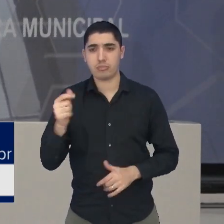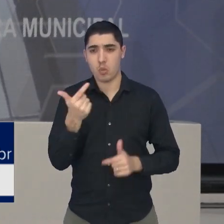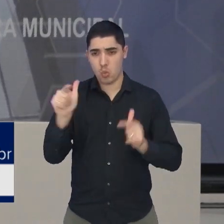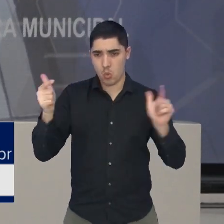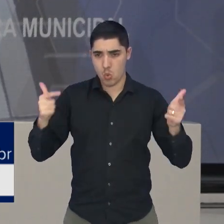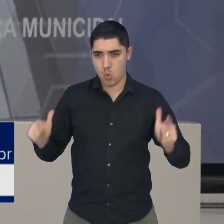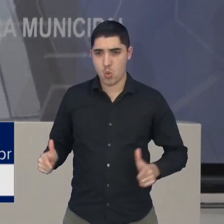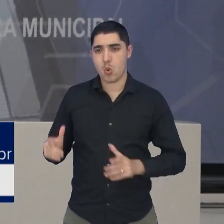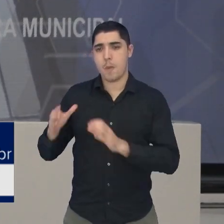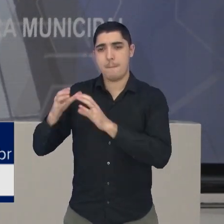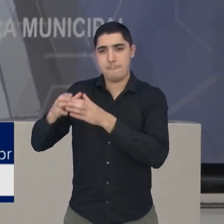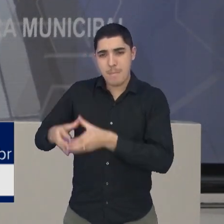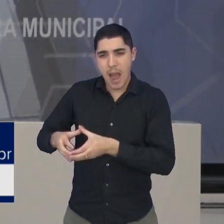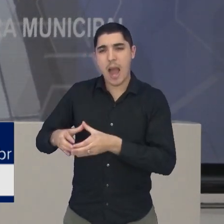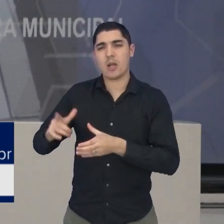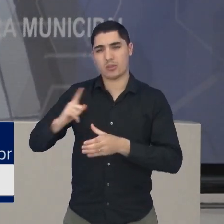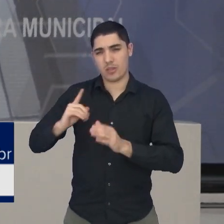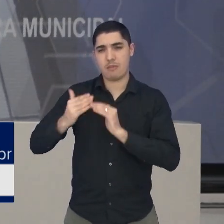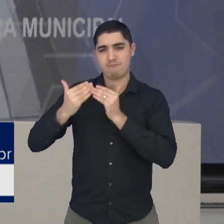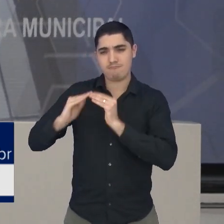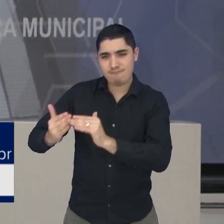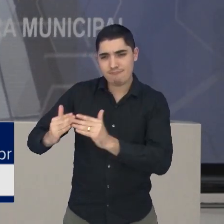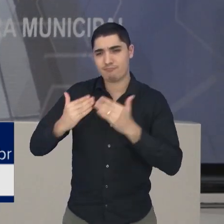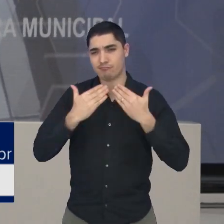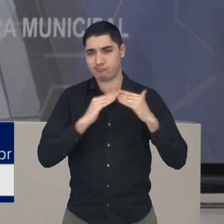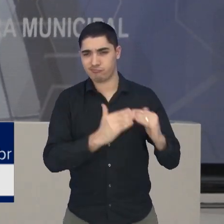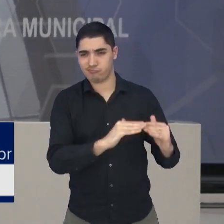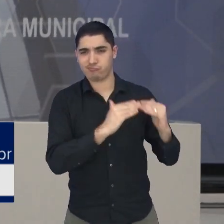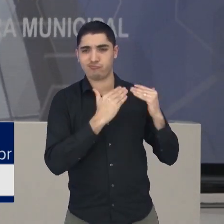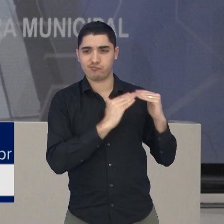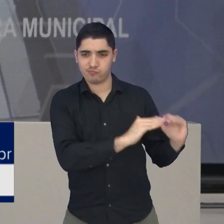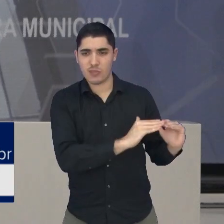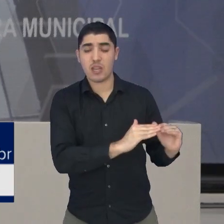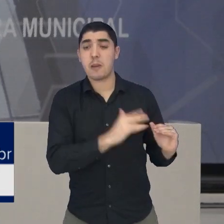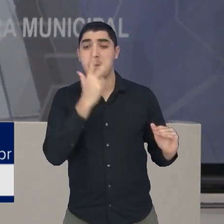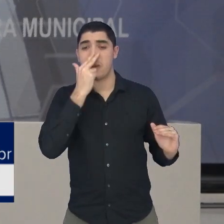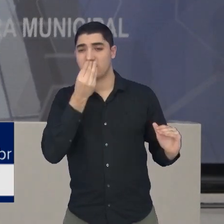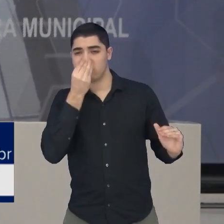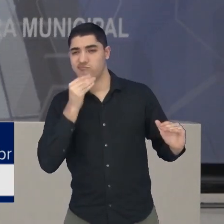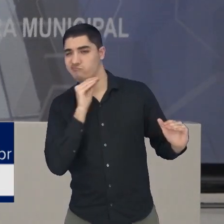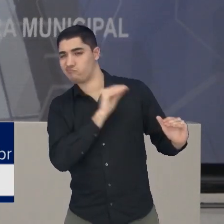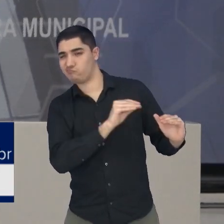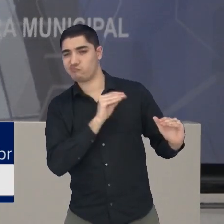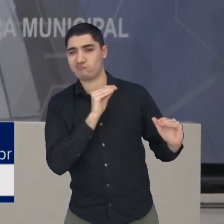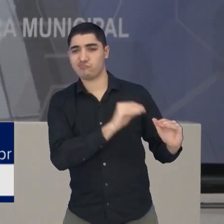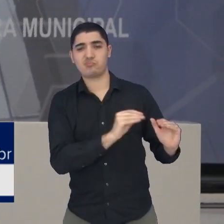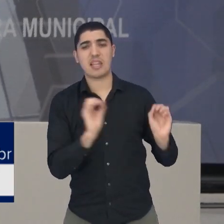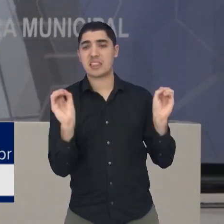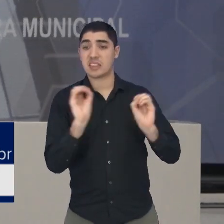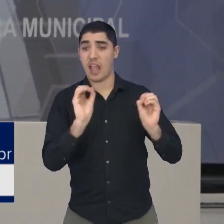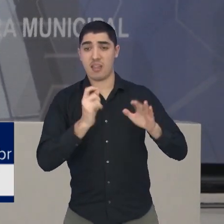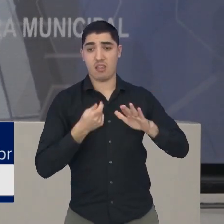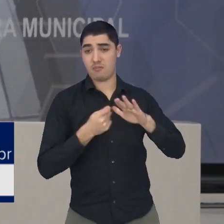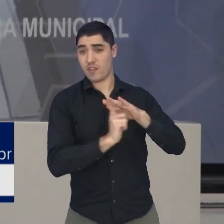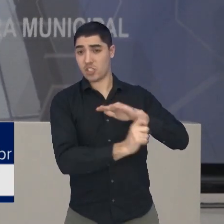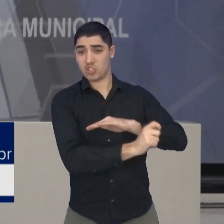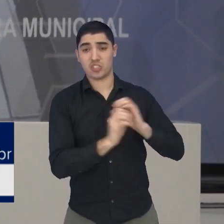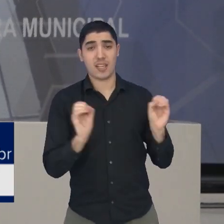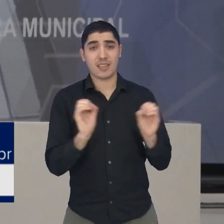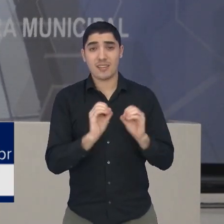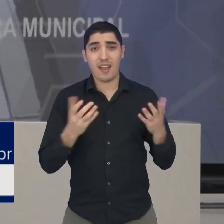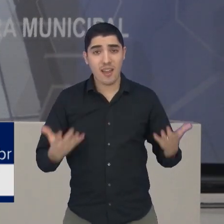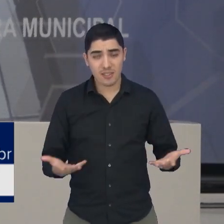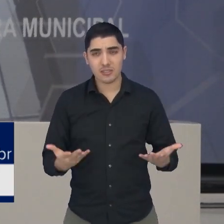mais na periferia, nos subúrbios, eles estão sendo negligenciados em investimentos pela atual